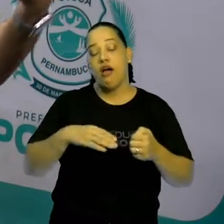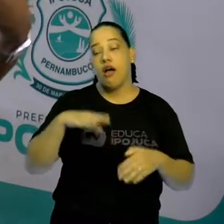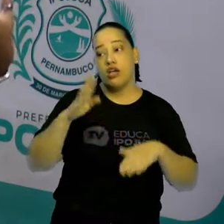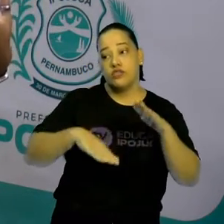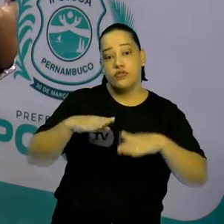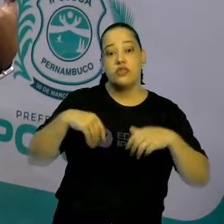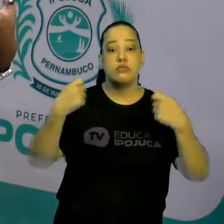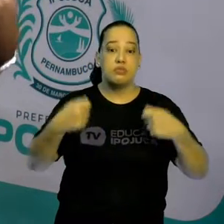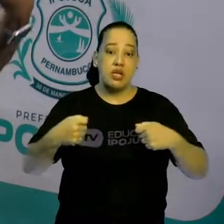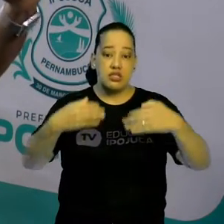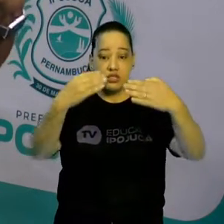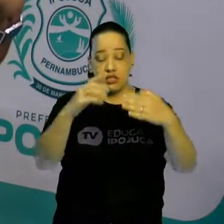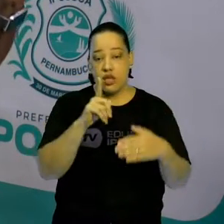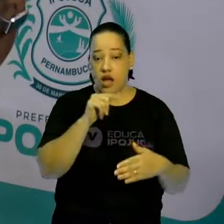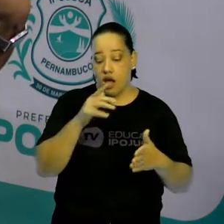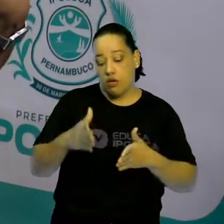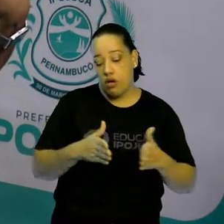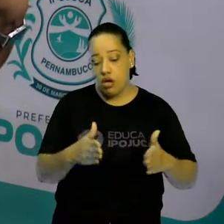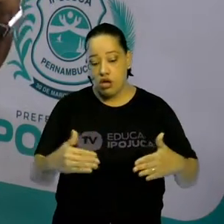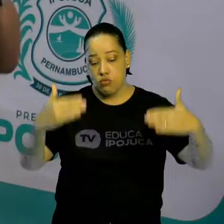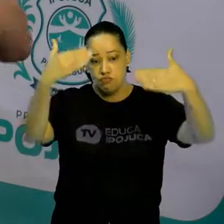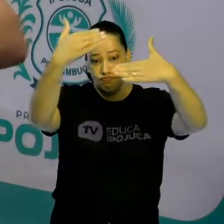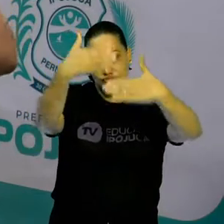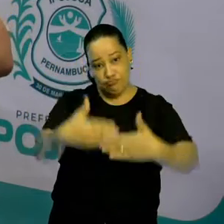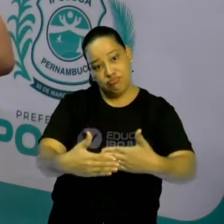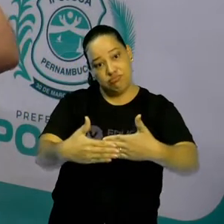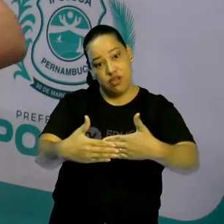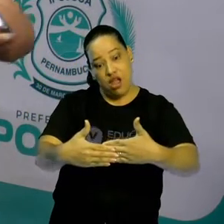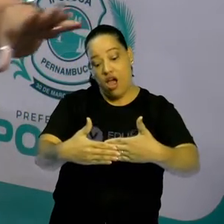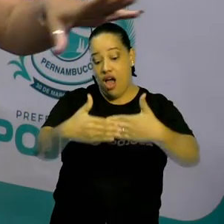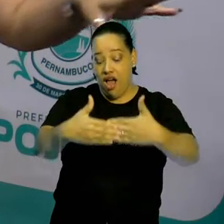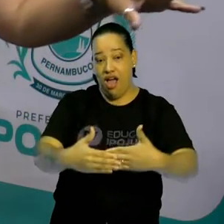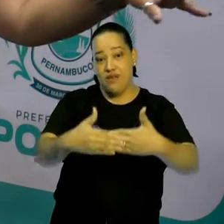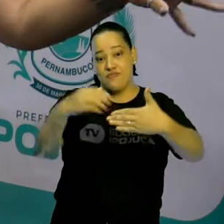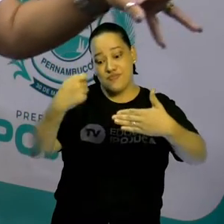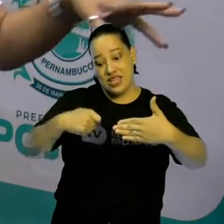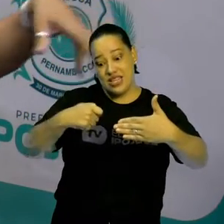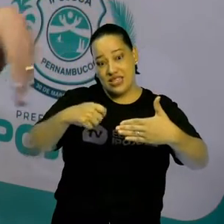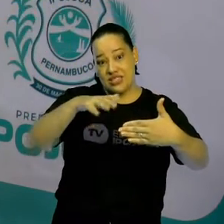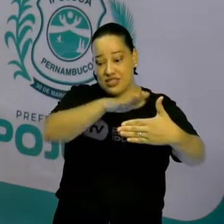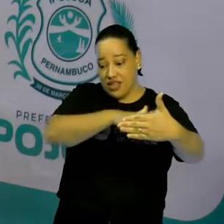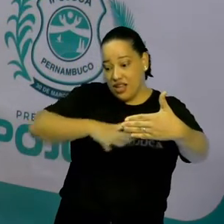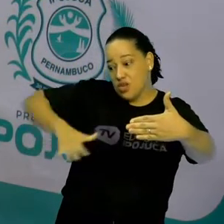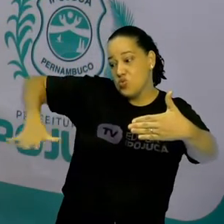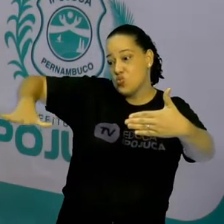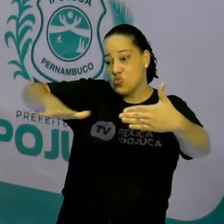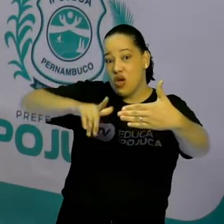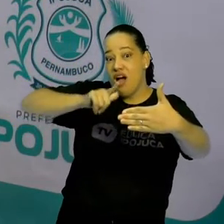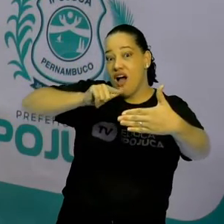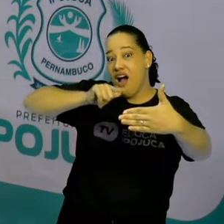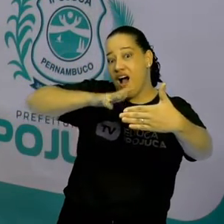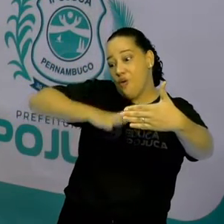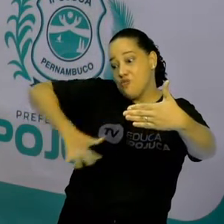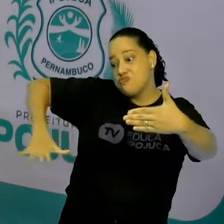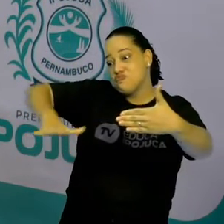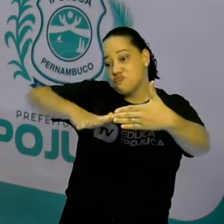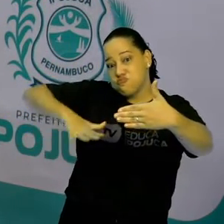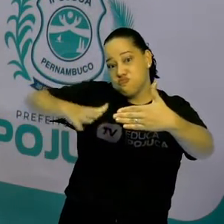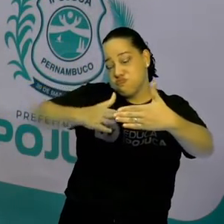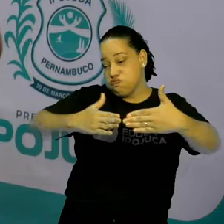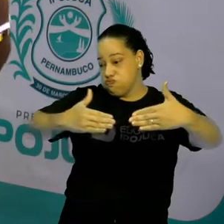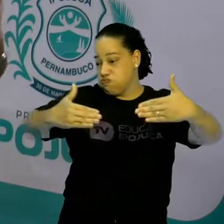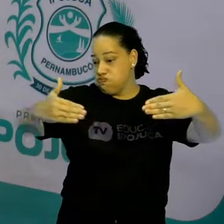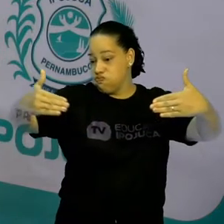E quando eu faço essa barragem, essa represa, eu tenho que alagar aquelas regiões dali. E isso